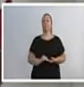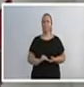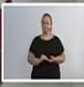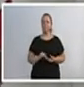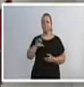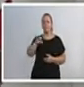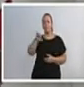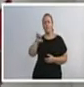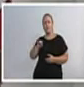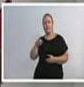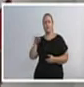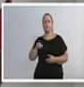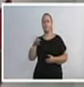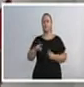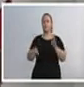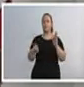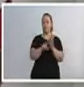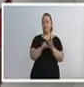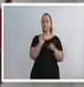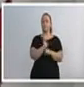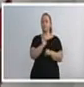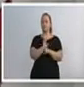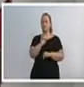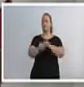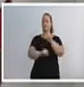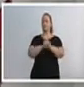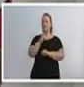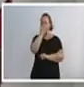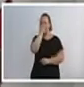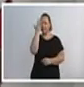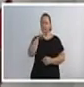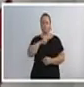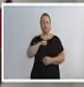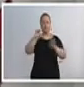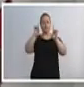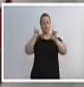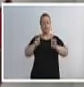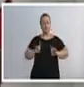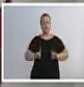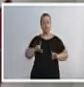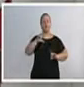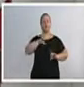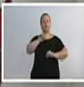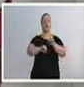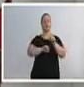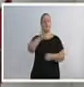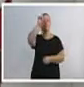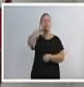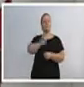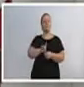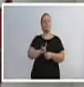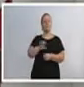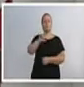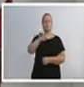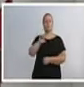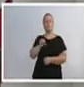a 90 minutos. Ou seja, uma lei estadual que confere aos deficientes o direito de terem gratuidade por 90 minutos